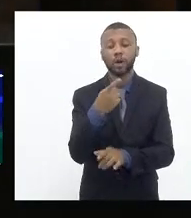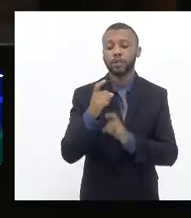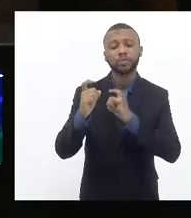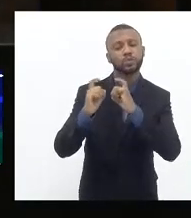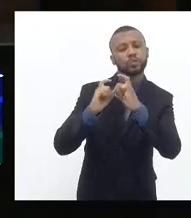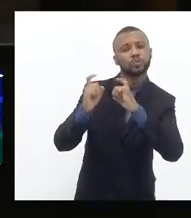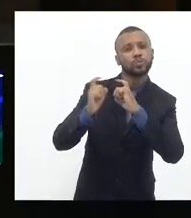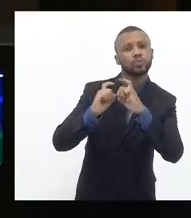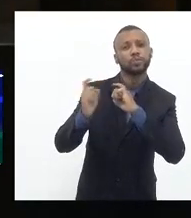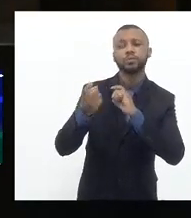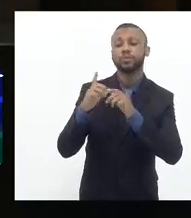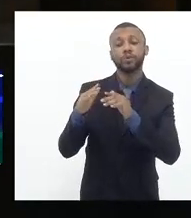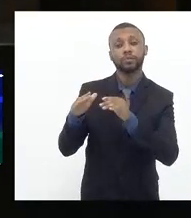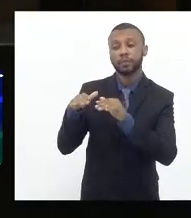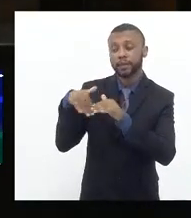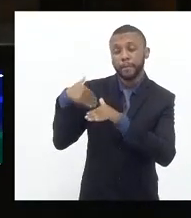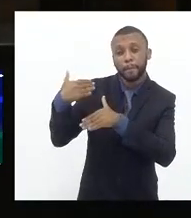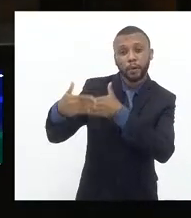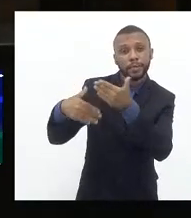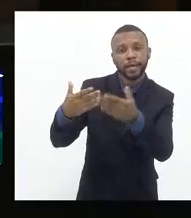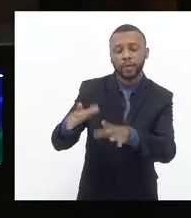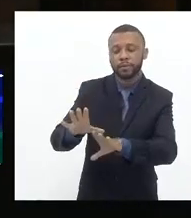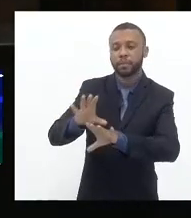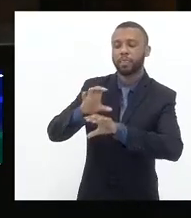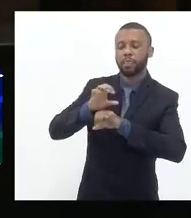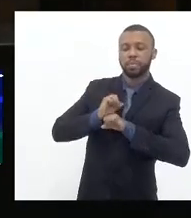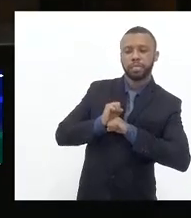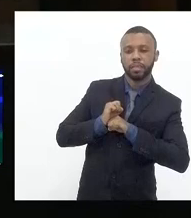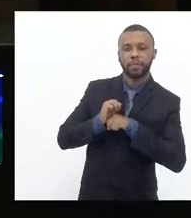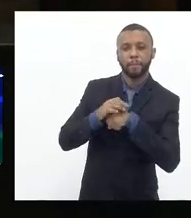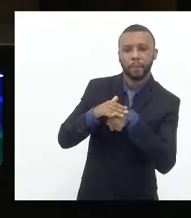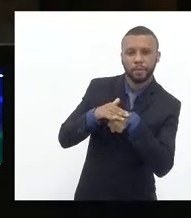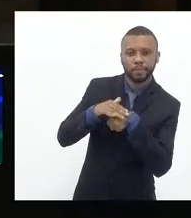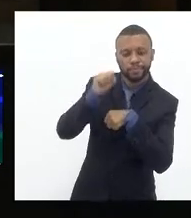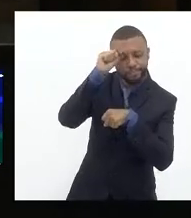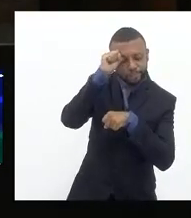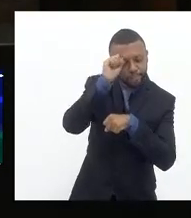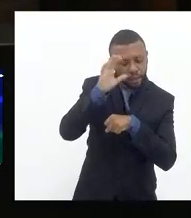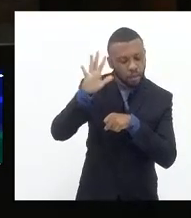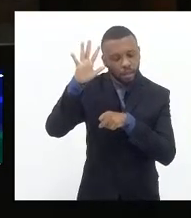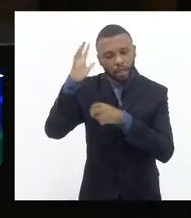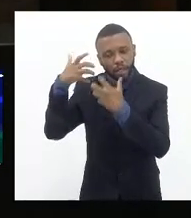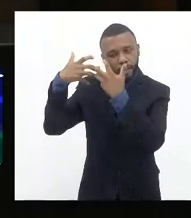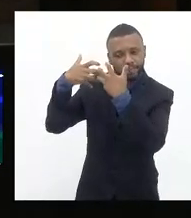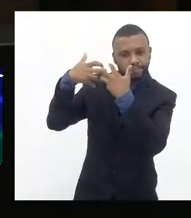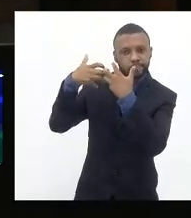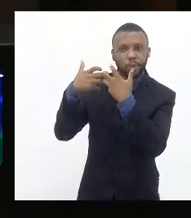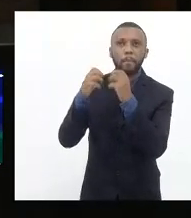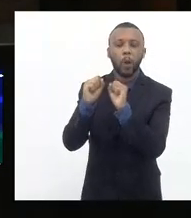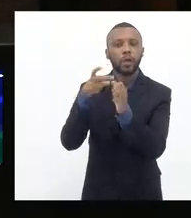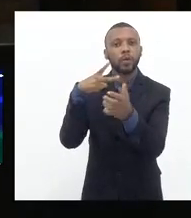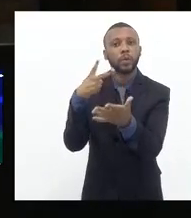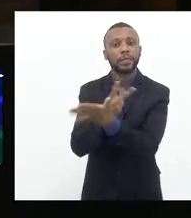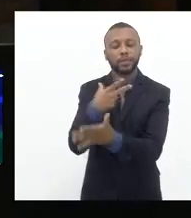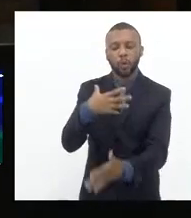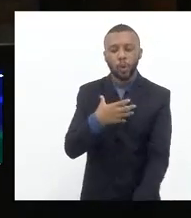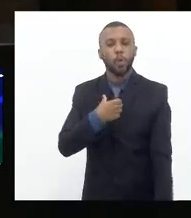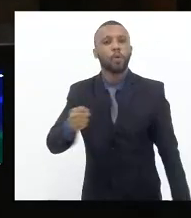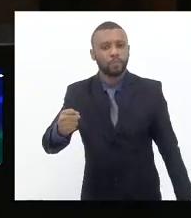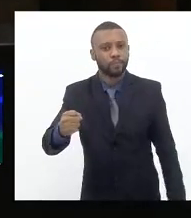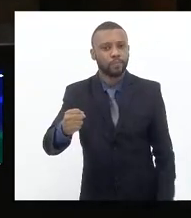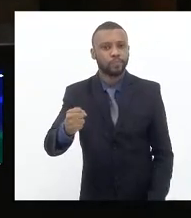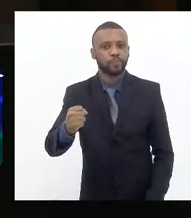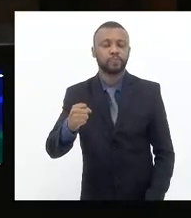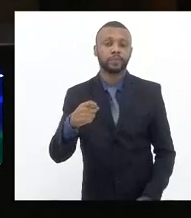todo o processo de adoecimento mental que leva, deputado Eliomar Coelho, ao suicídio. Nós temos